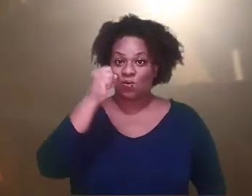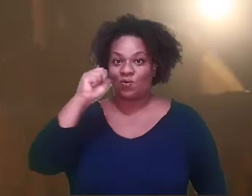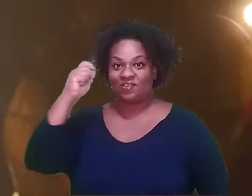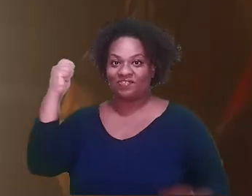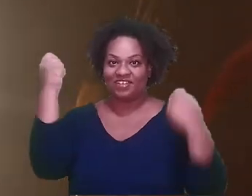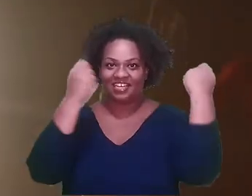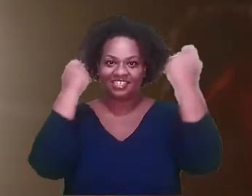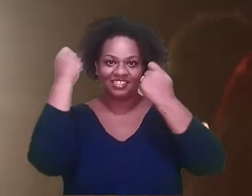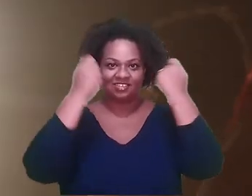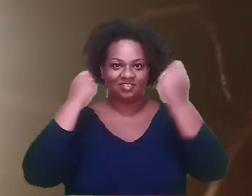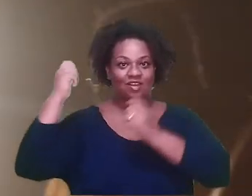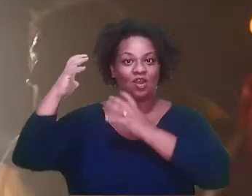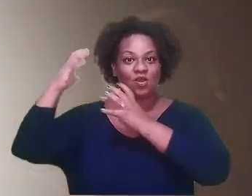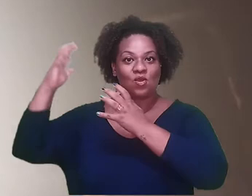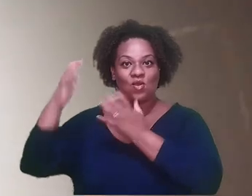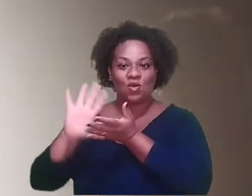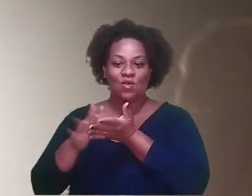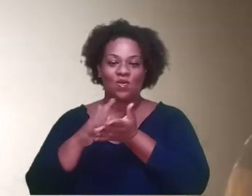Festival Coco de Roda Zumbi Olinda.